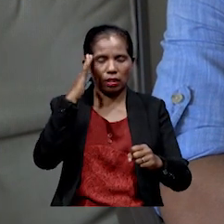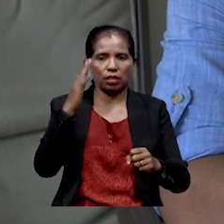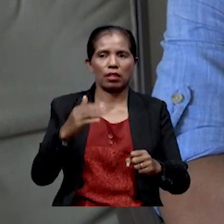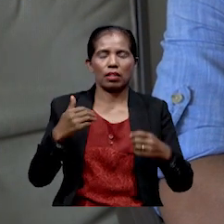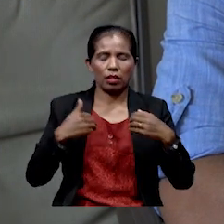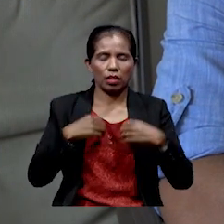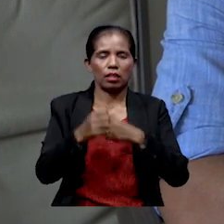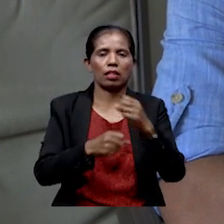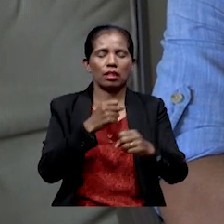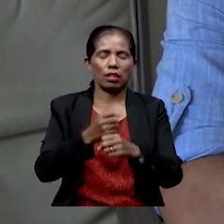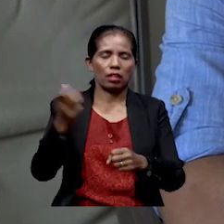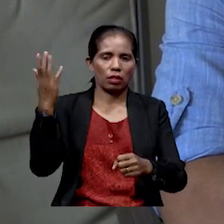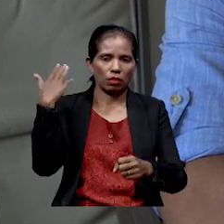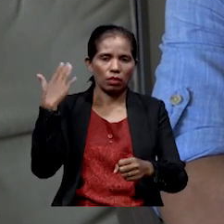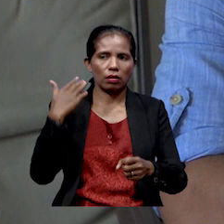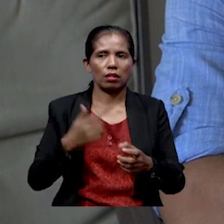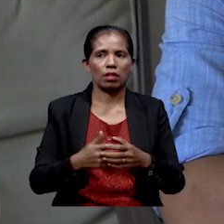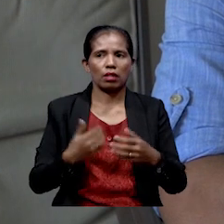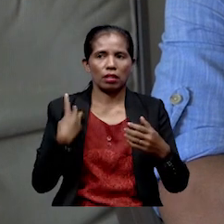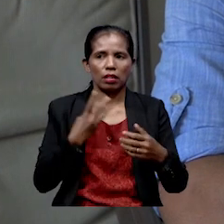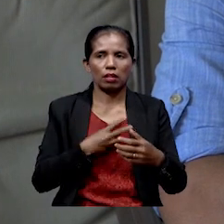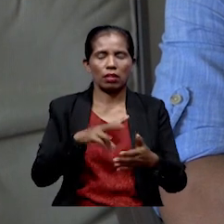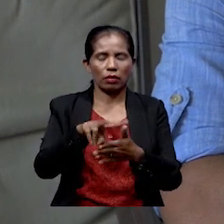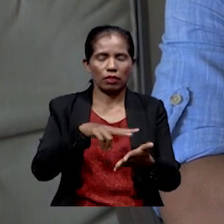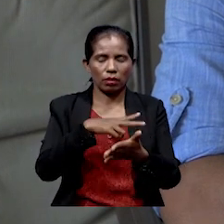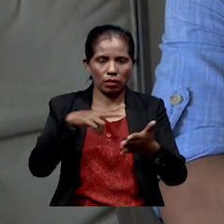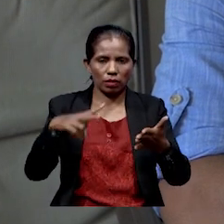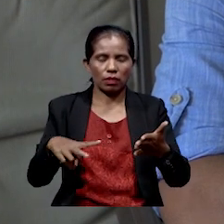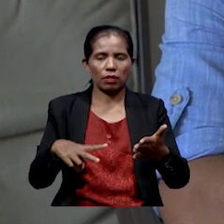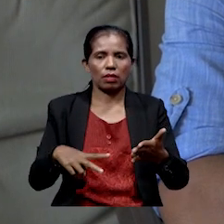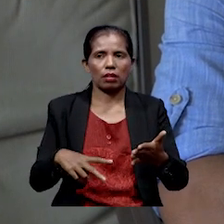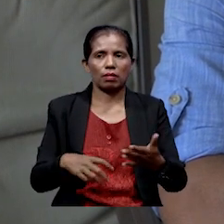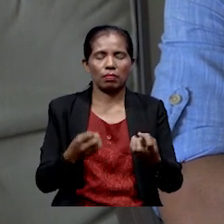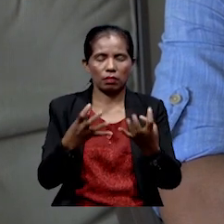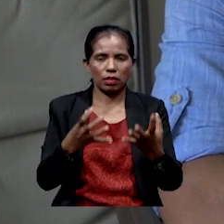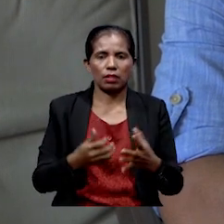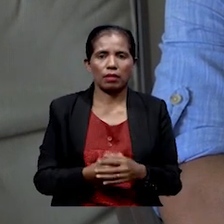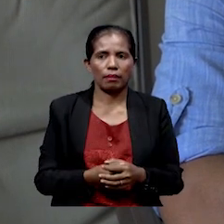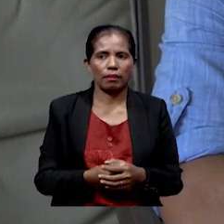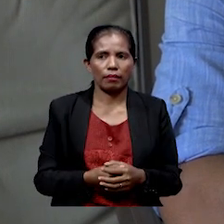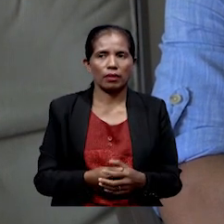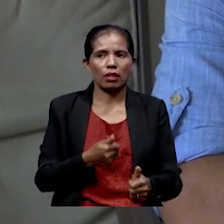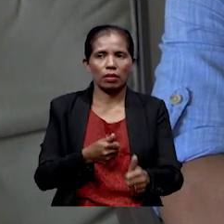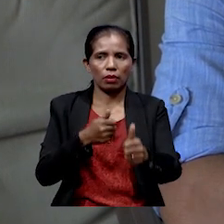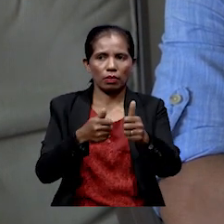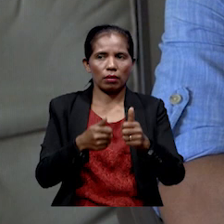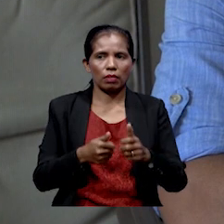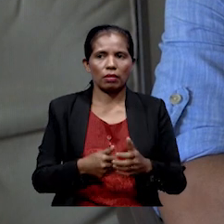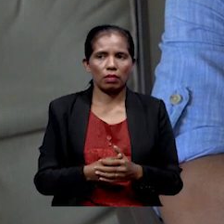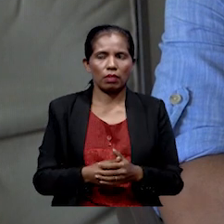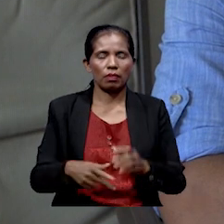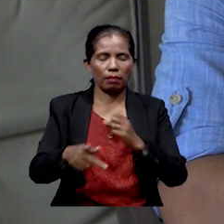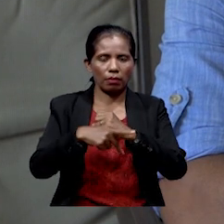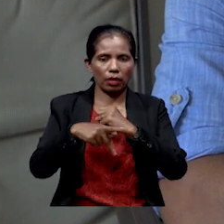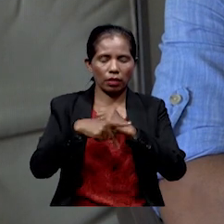passado, moço, também de violação, infrações, barac na B, tuir, partido ser